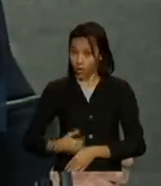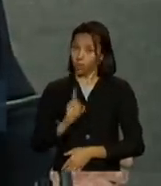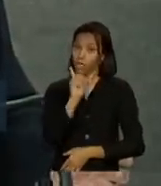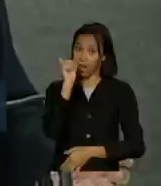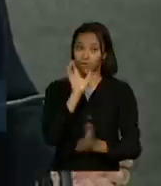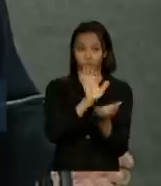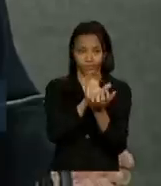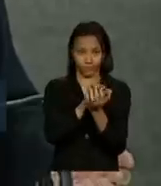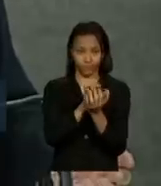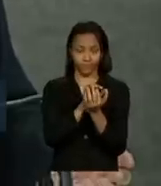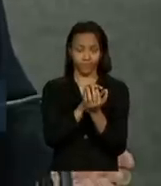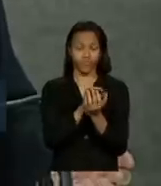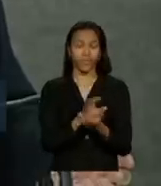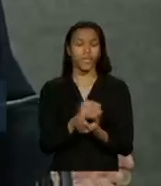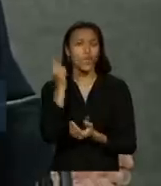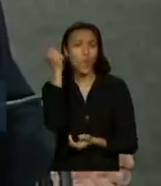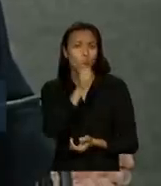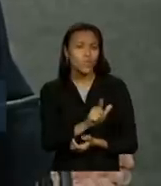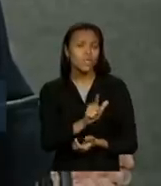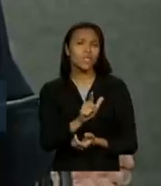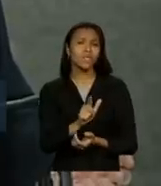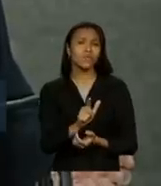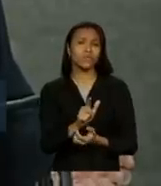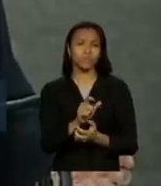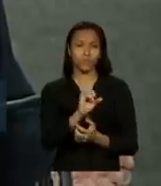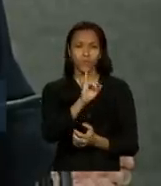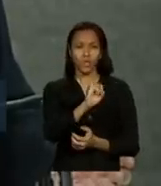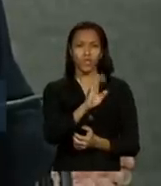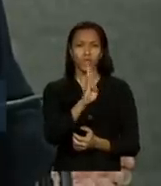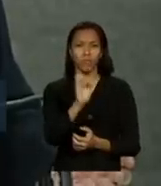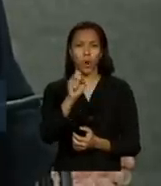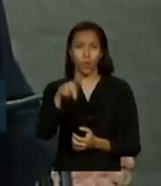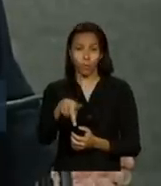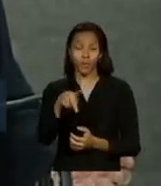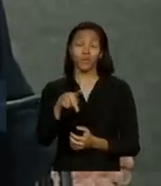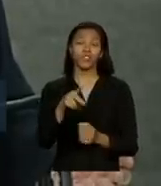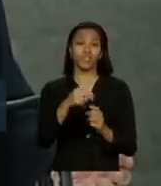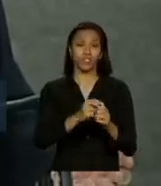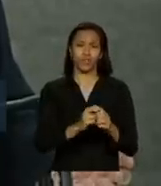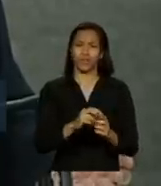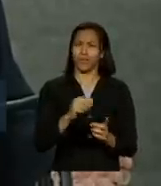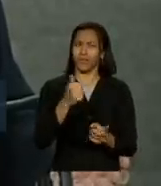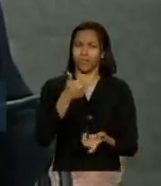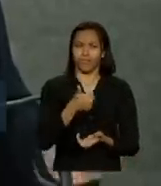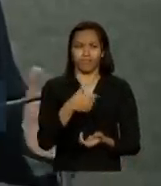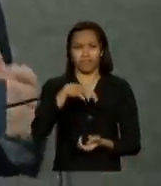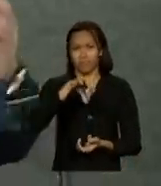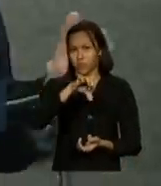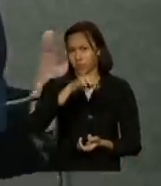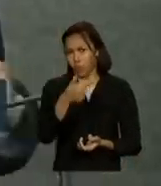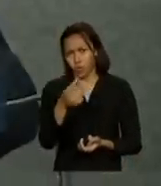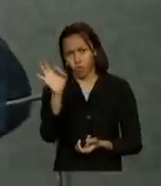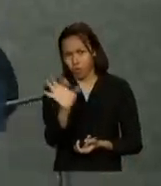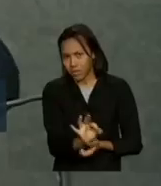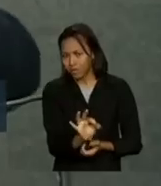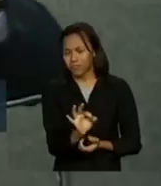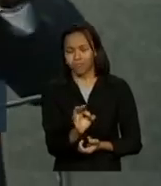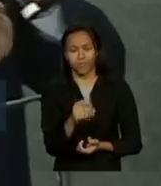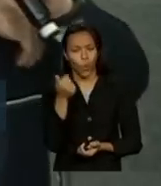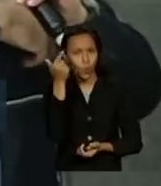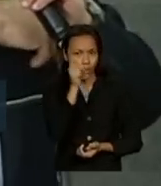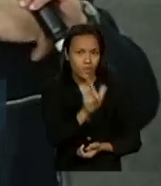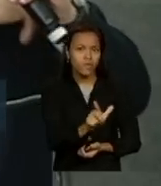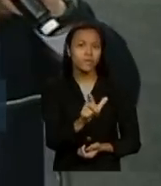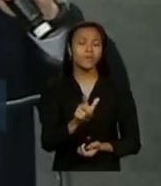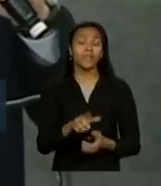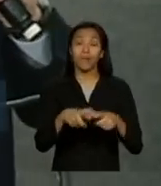de o índice de no ibop de 92% da é um número significativo né e grande parte vamos